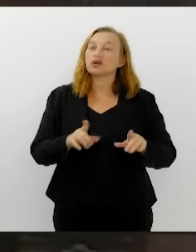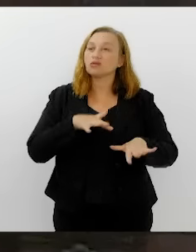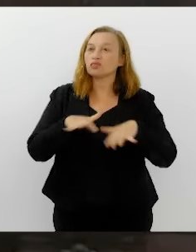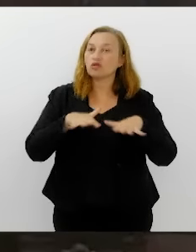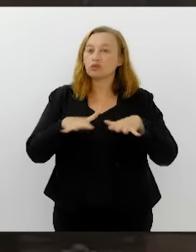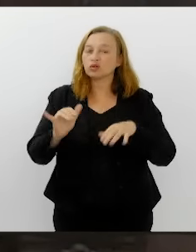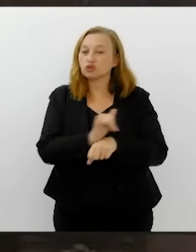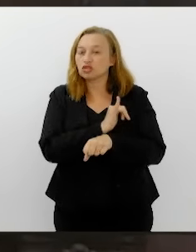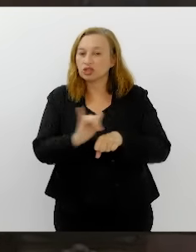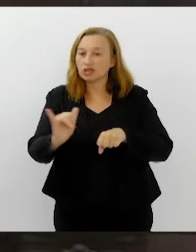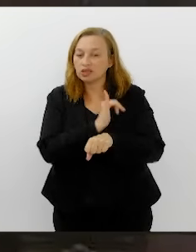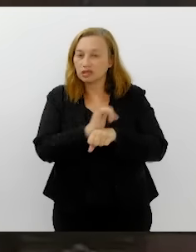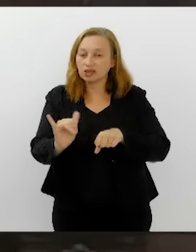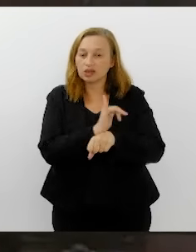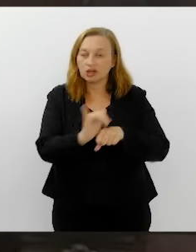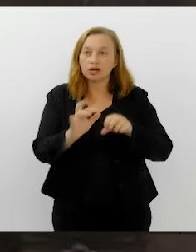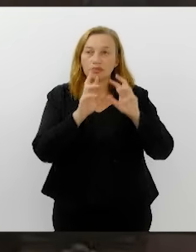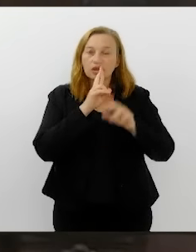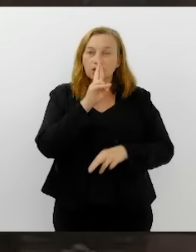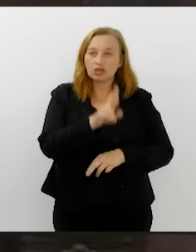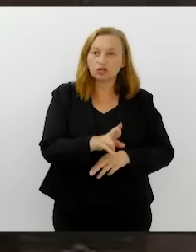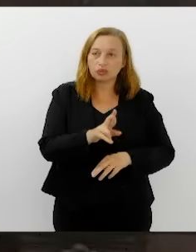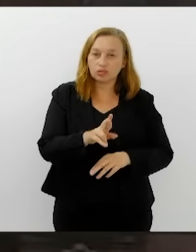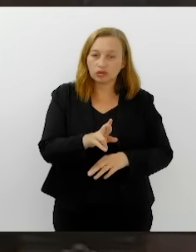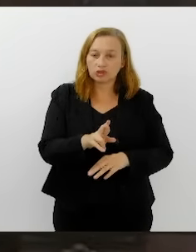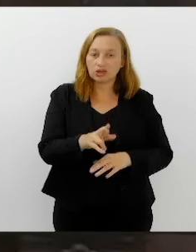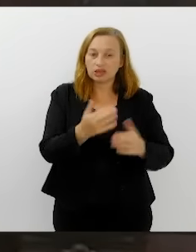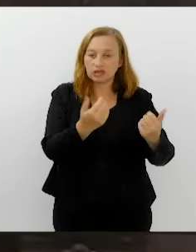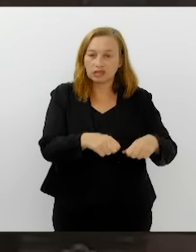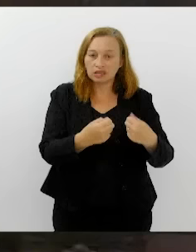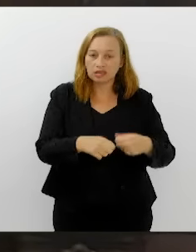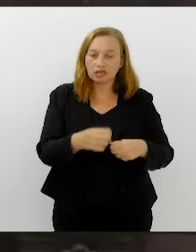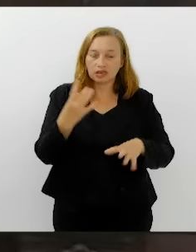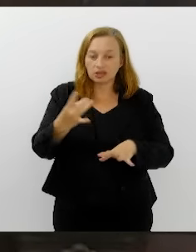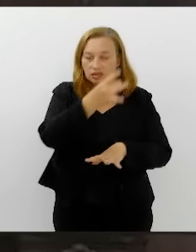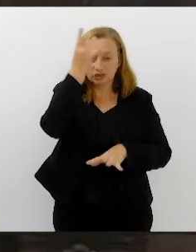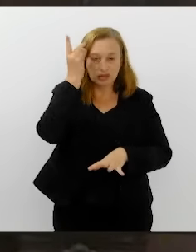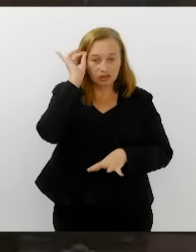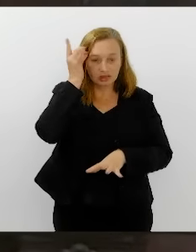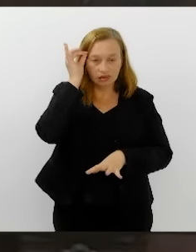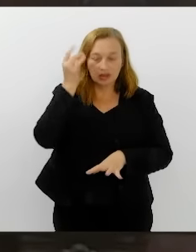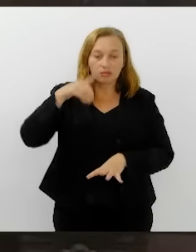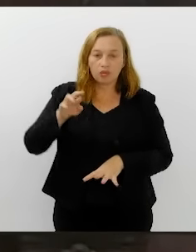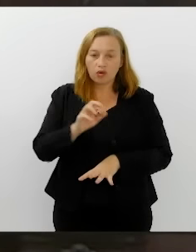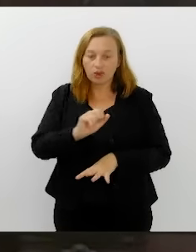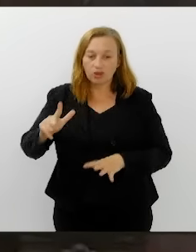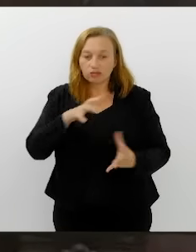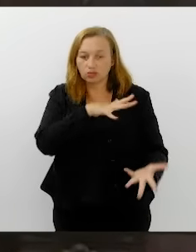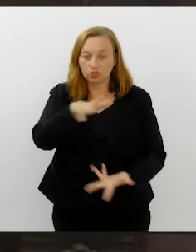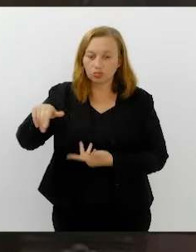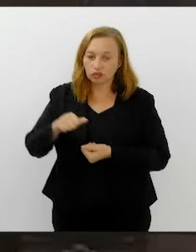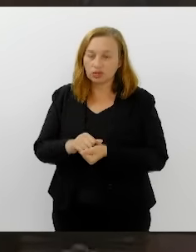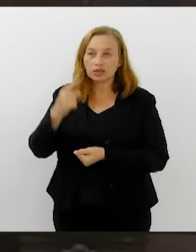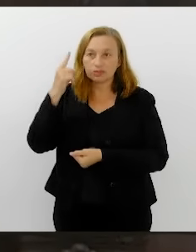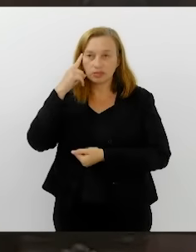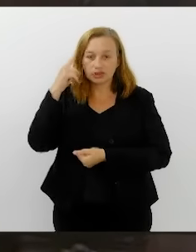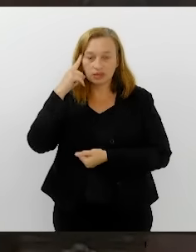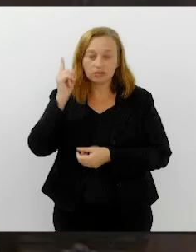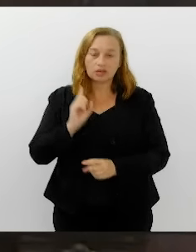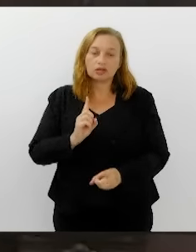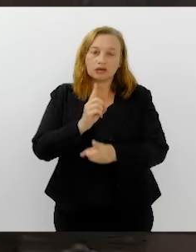estratégico para responder às vicissitudes espirituais e morais de um mundo. Essa perspectiva